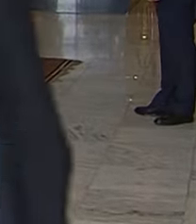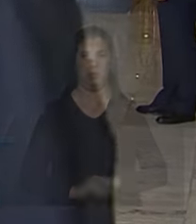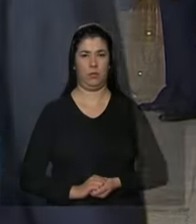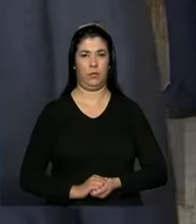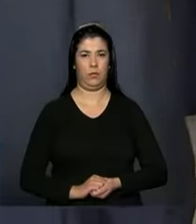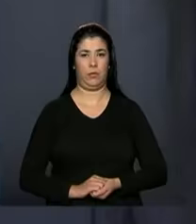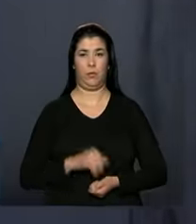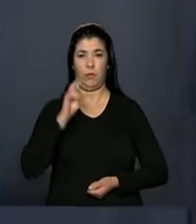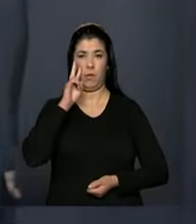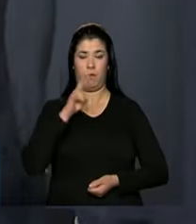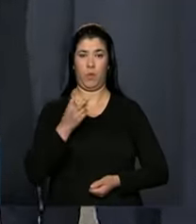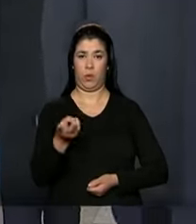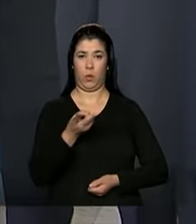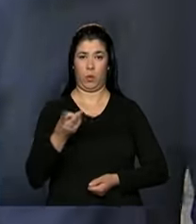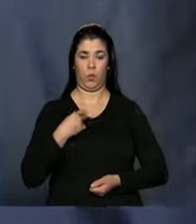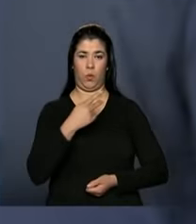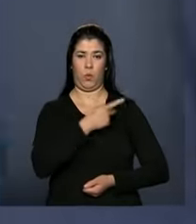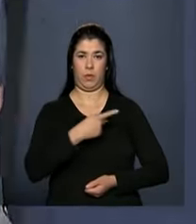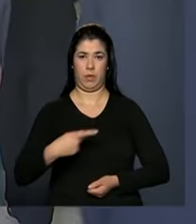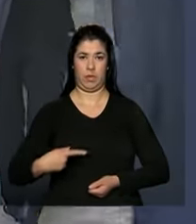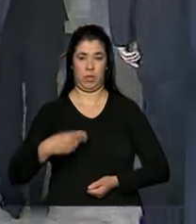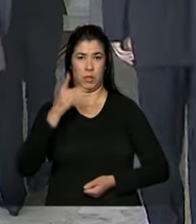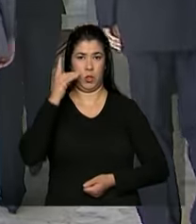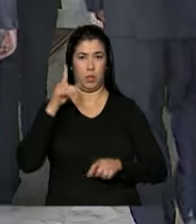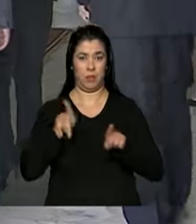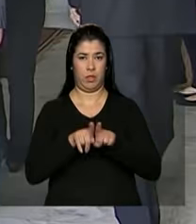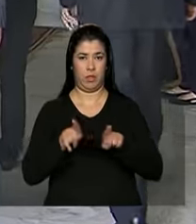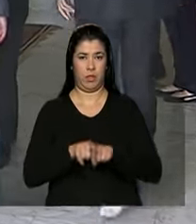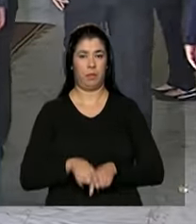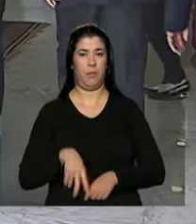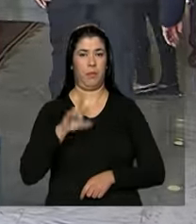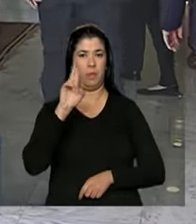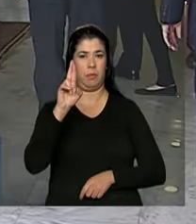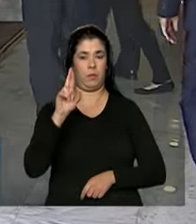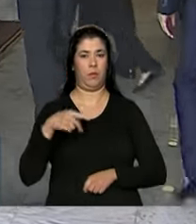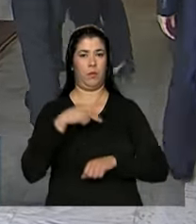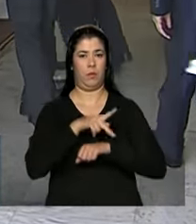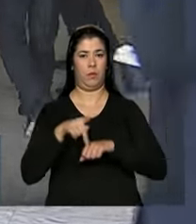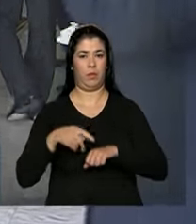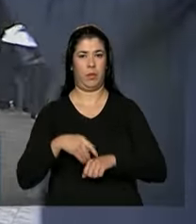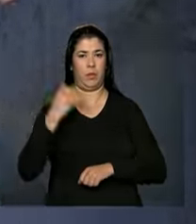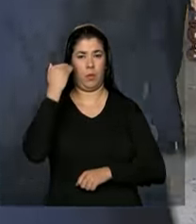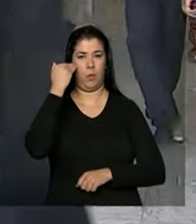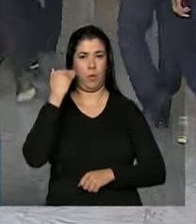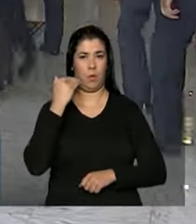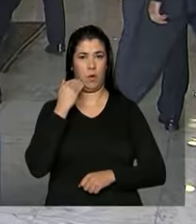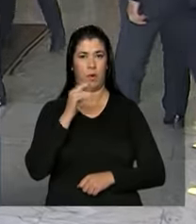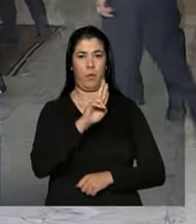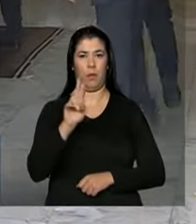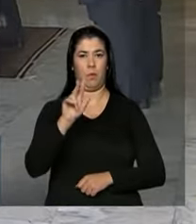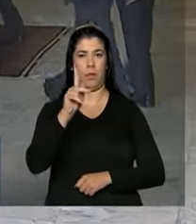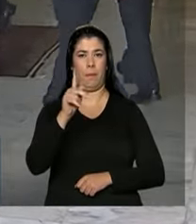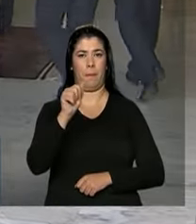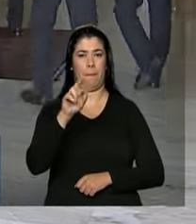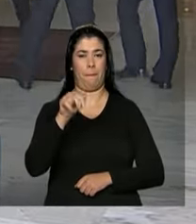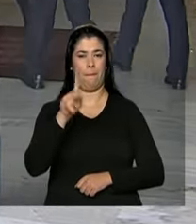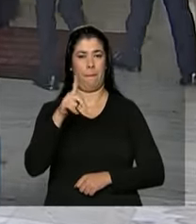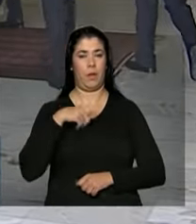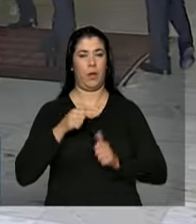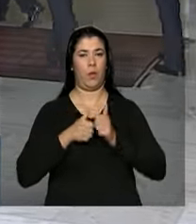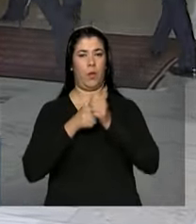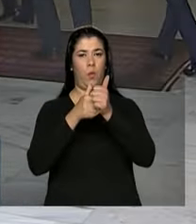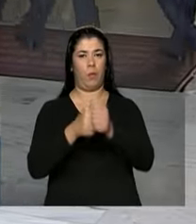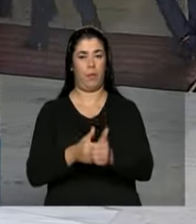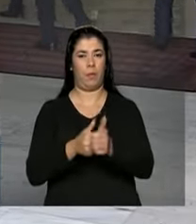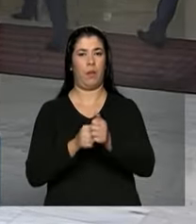nas imagens as duas presidentas, a presidenta Dilma Rousseff e a presidenta da República da Coreia, Park Geun-hye, que acompanharam ali